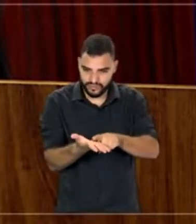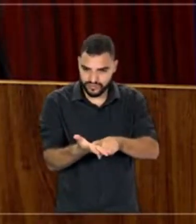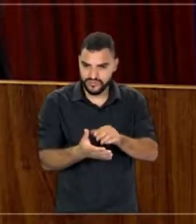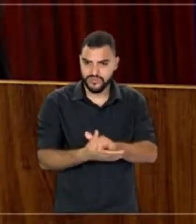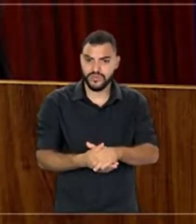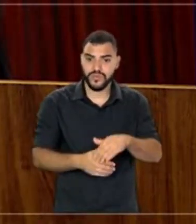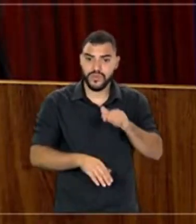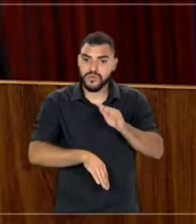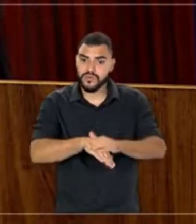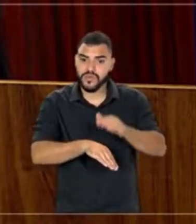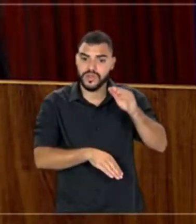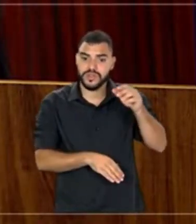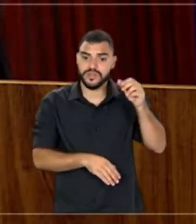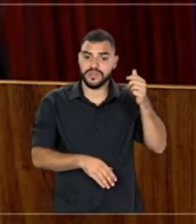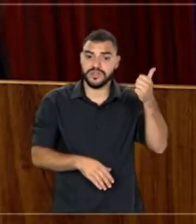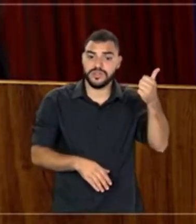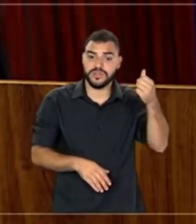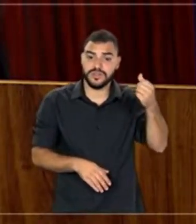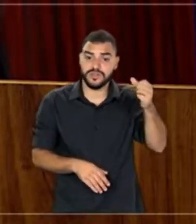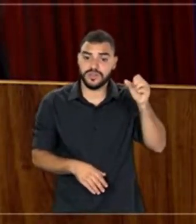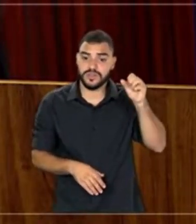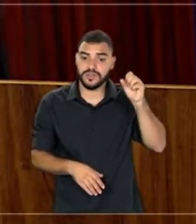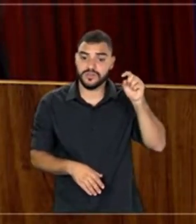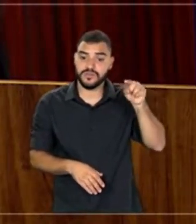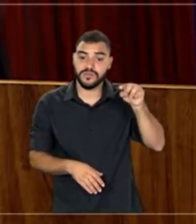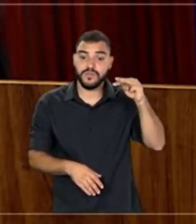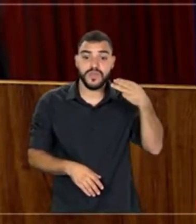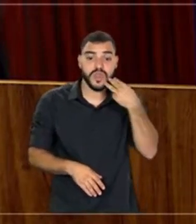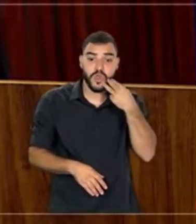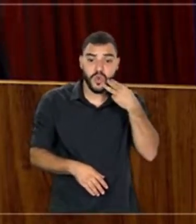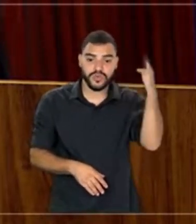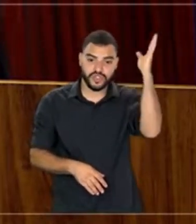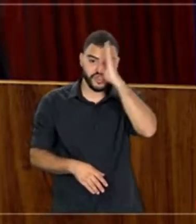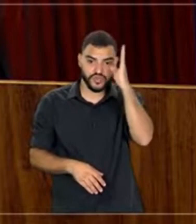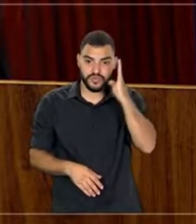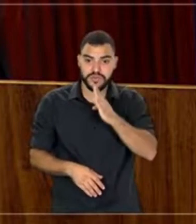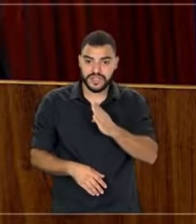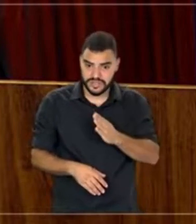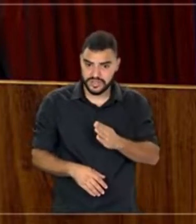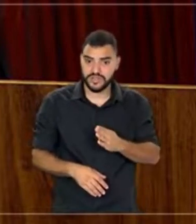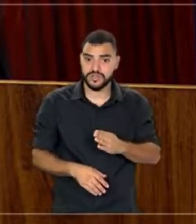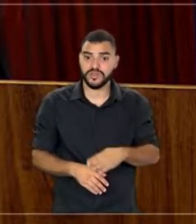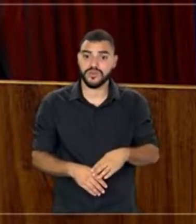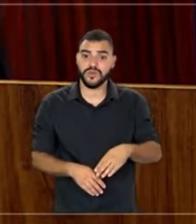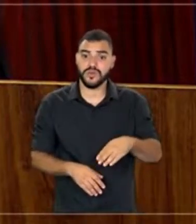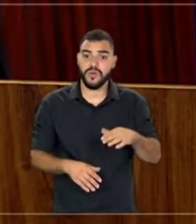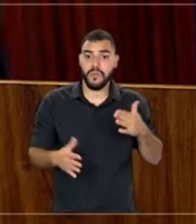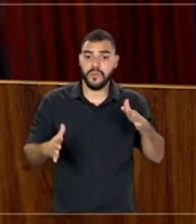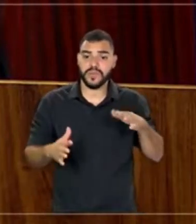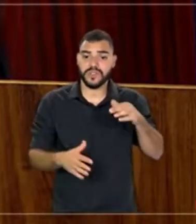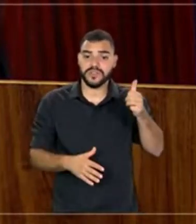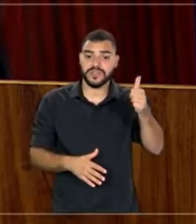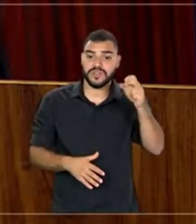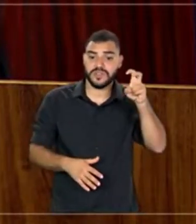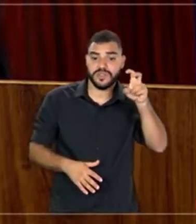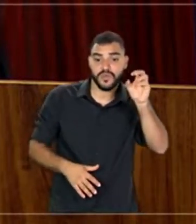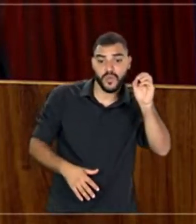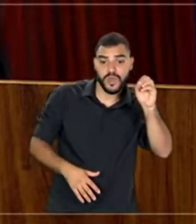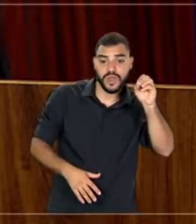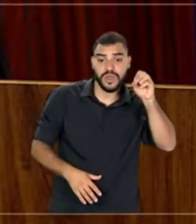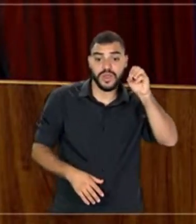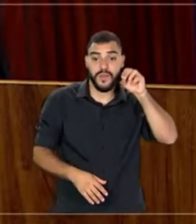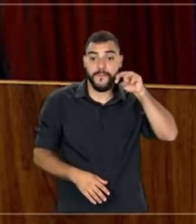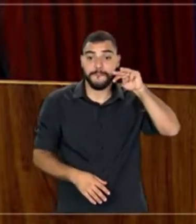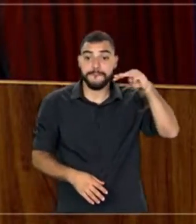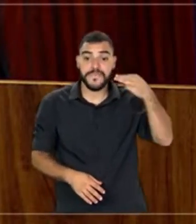216 milhões de brasileiras e brasileiros, aproximadamente 150 milhões de